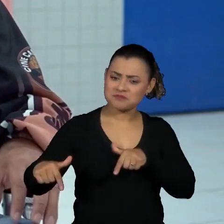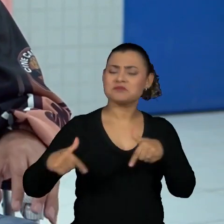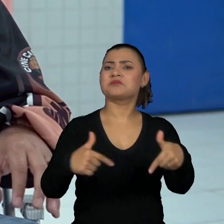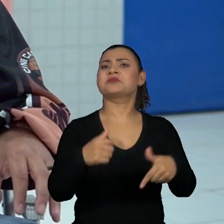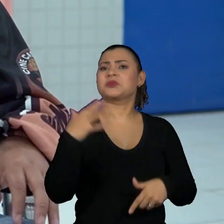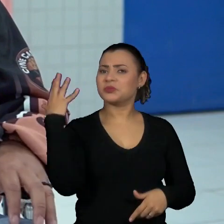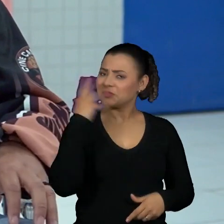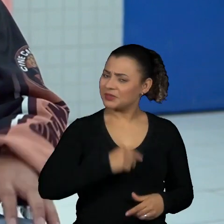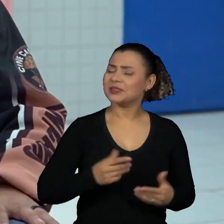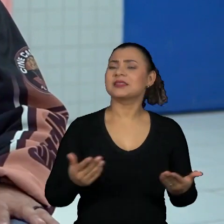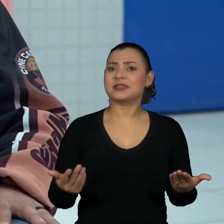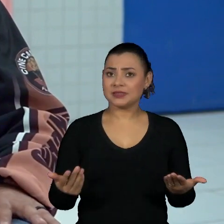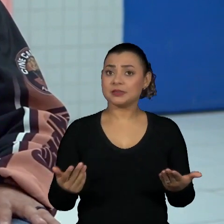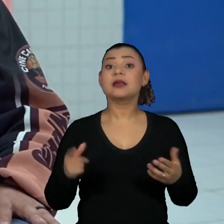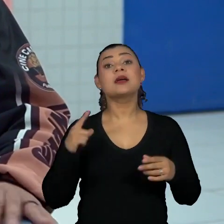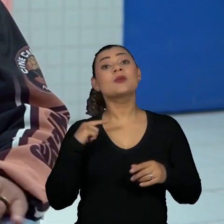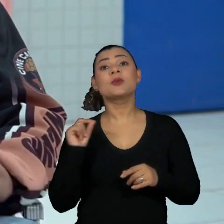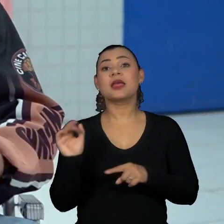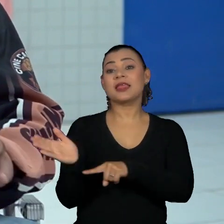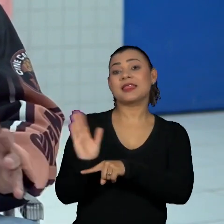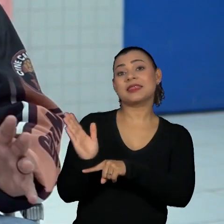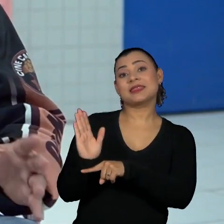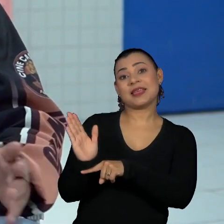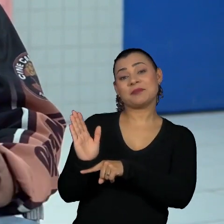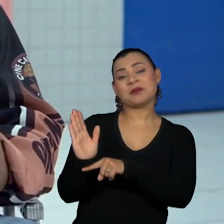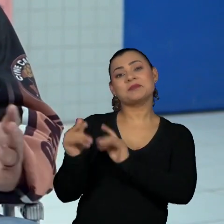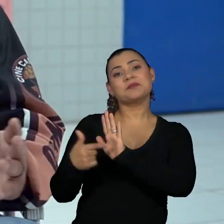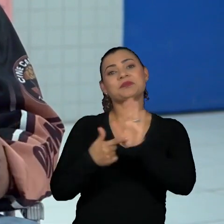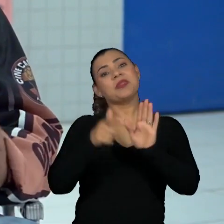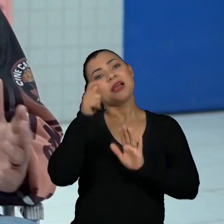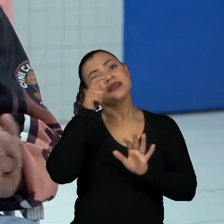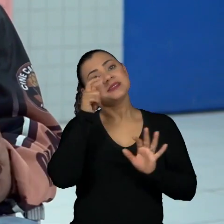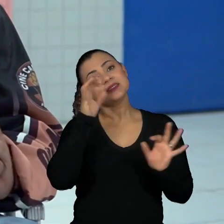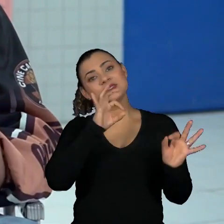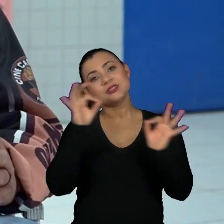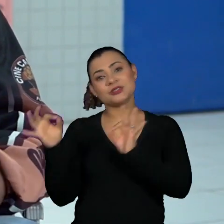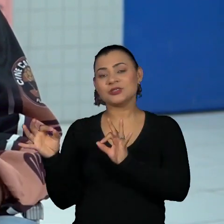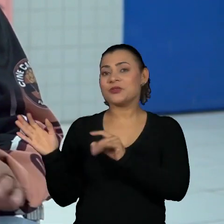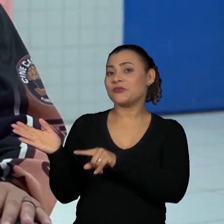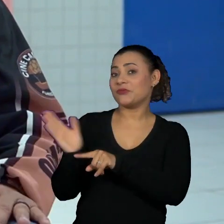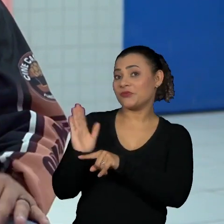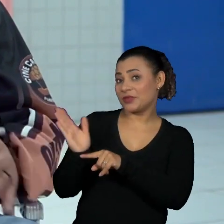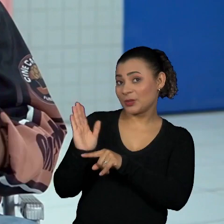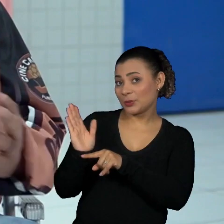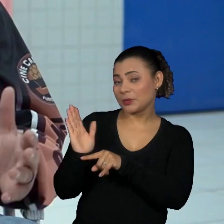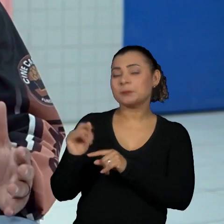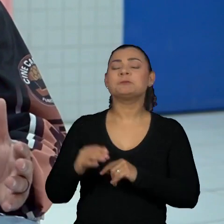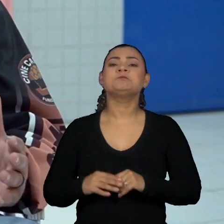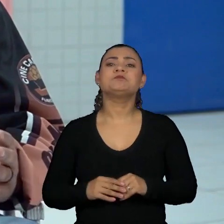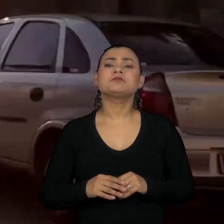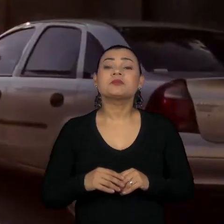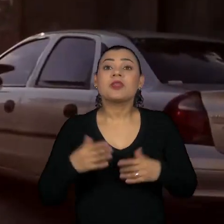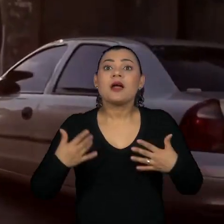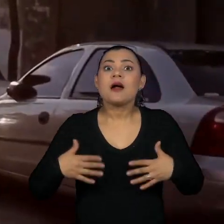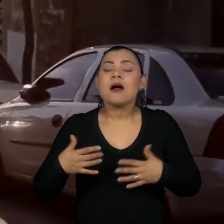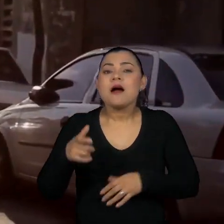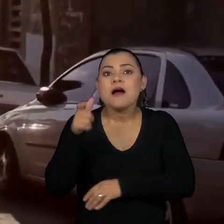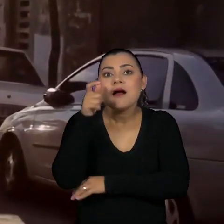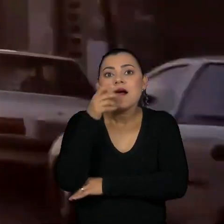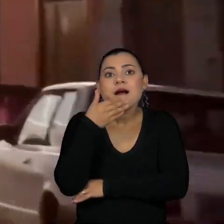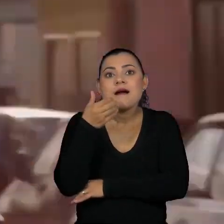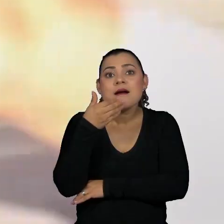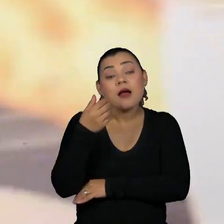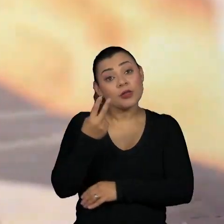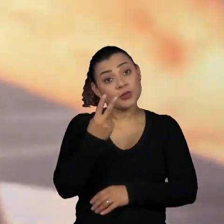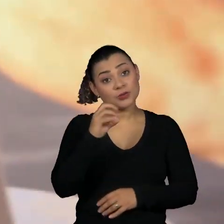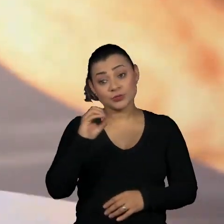e a gente escolhe o cinema. A gente começa assistindo um filme nas nossas casas, né? E aí começa a lotar. Então em